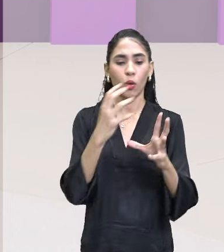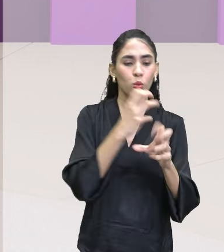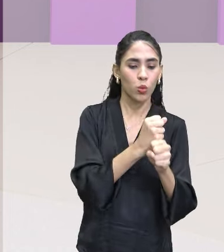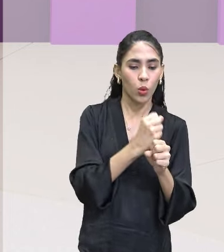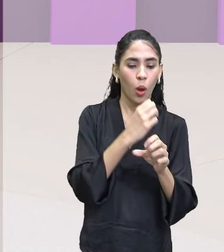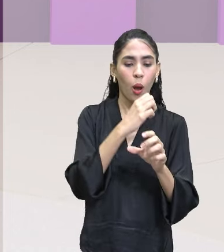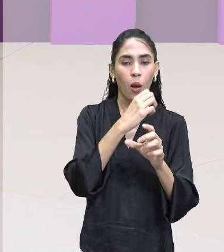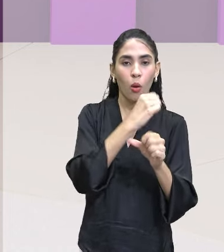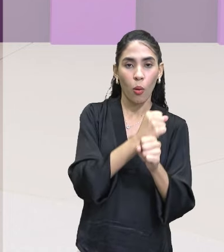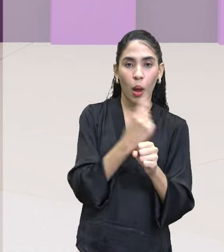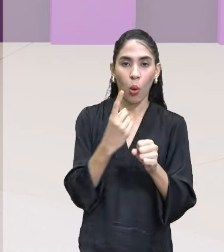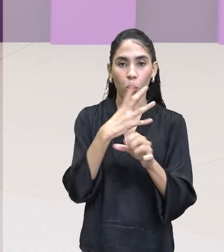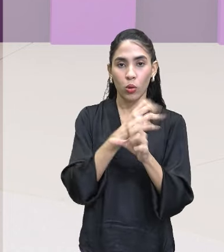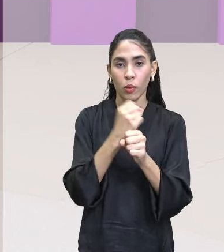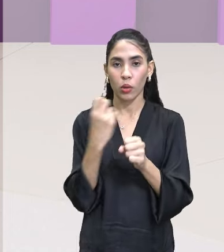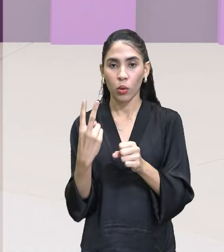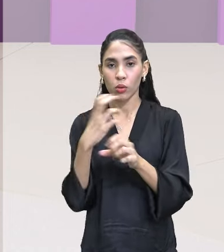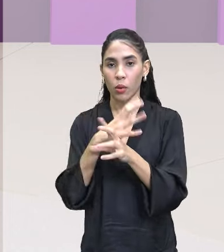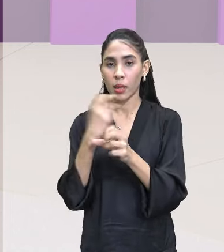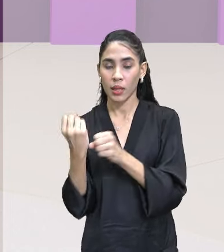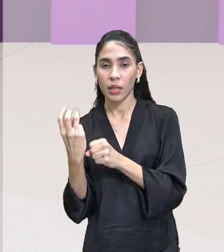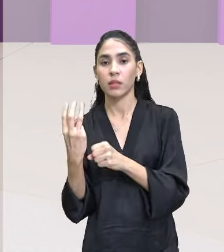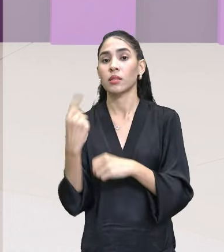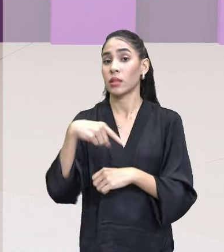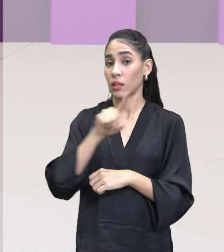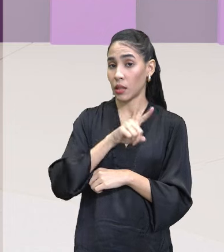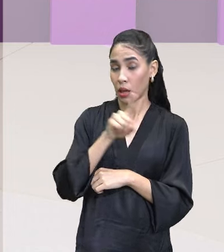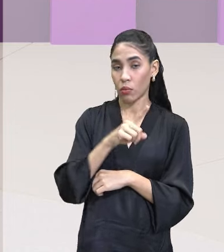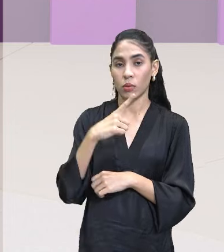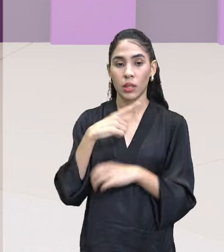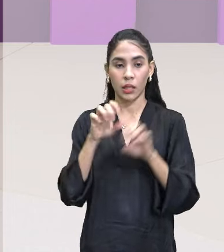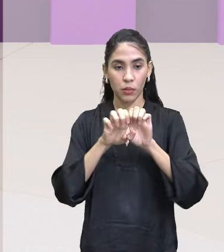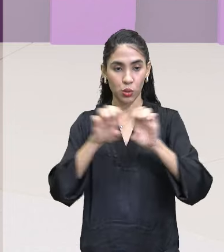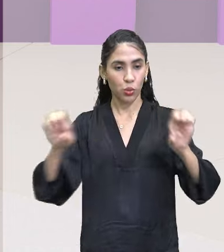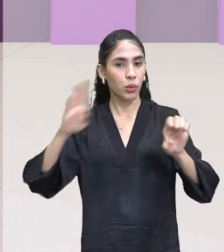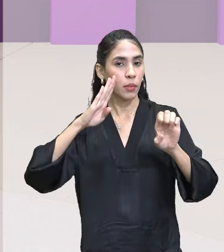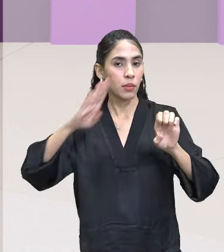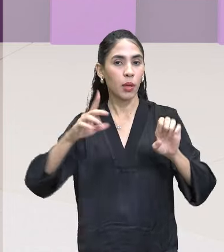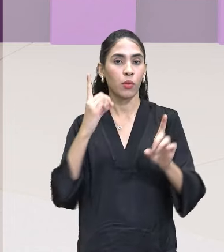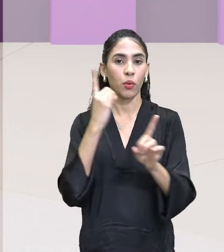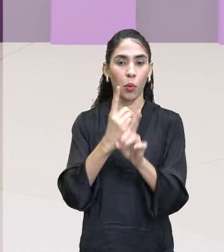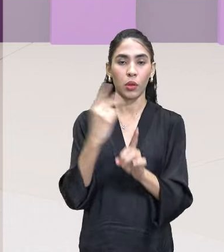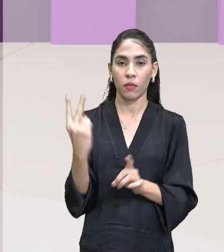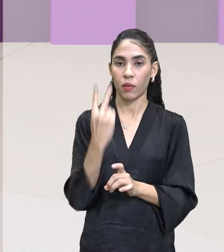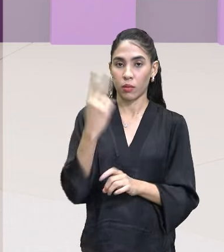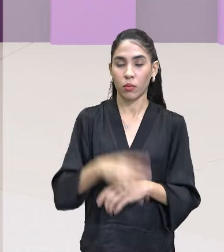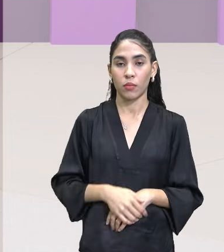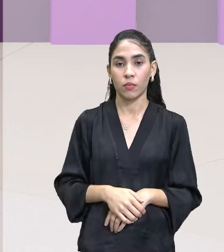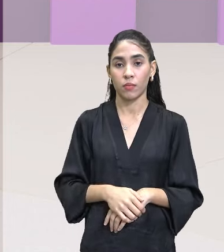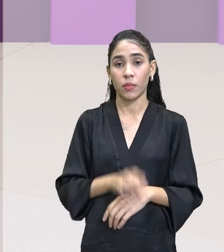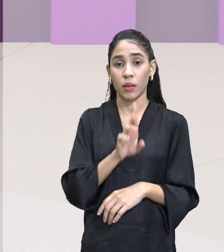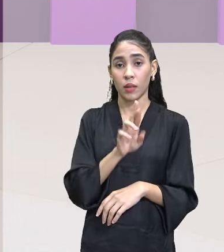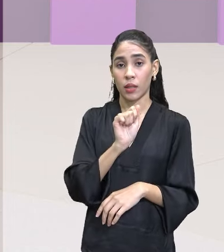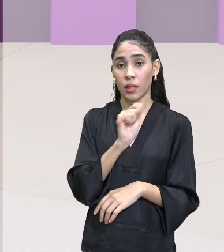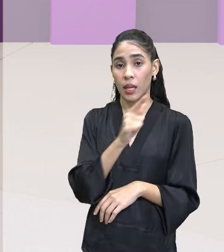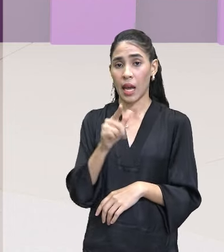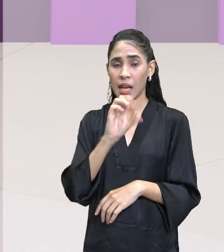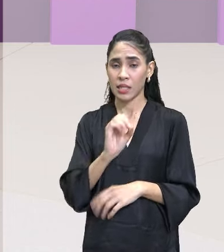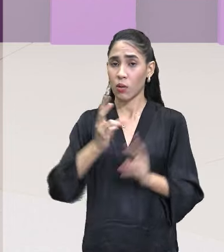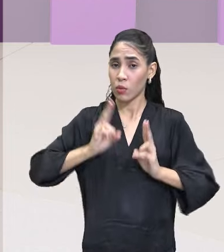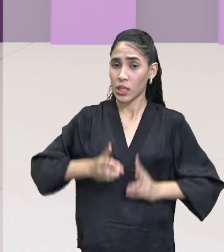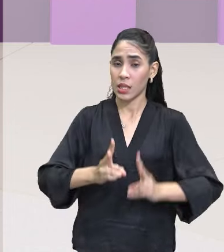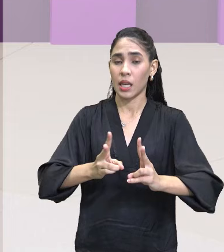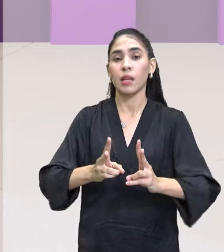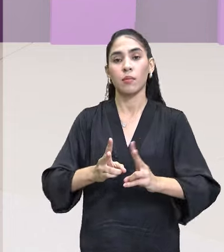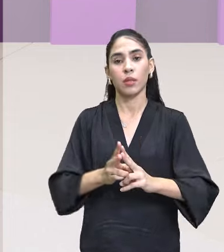um até chegar no 15º. Eu tenho uma expressão que você chega direto, né? Já que a razão sempre é a mesma, então a gente vai